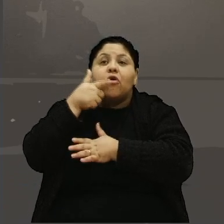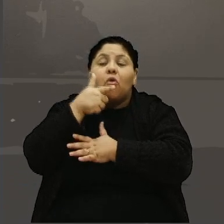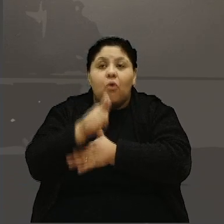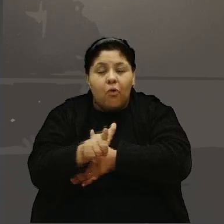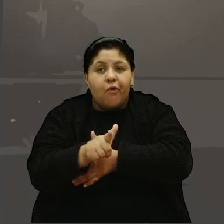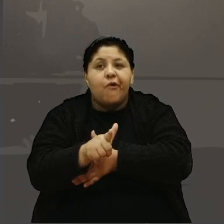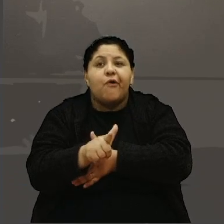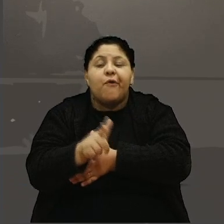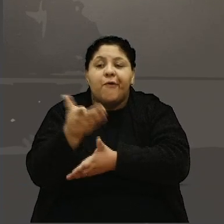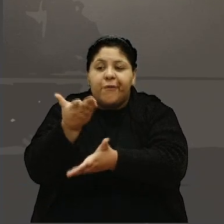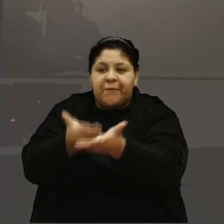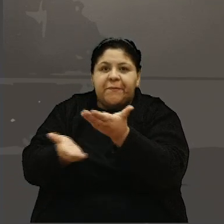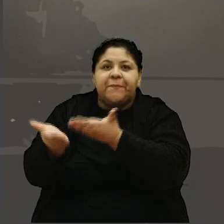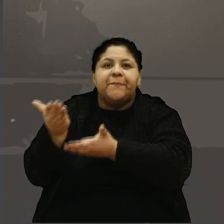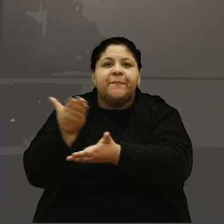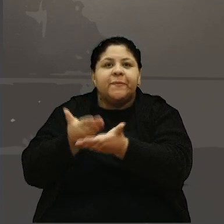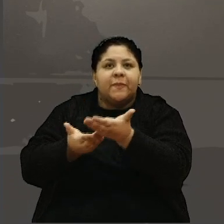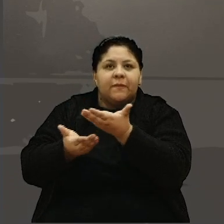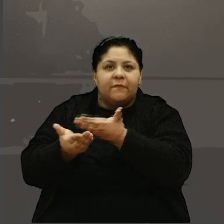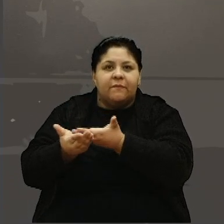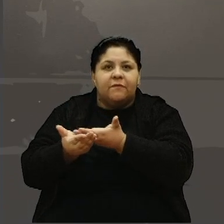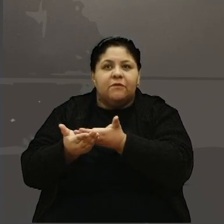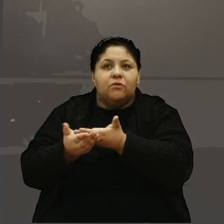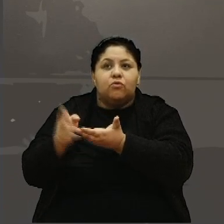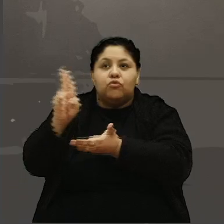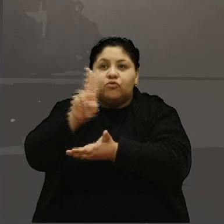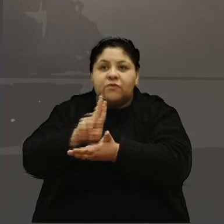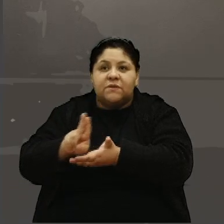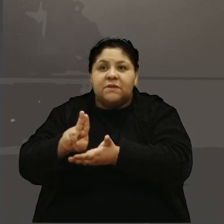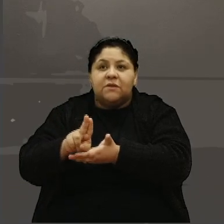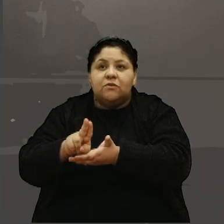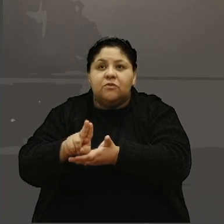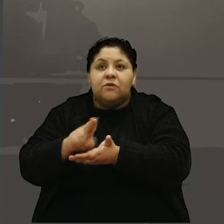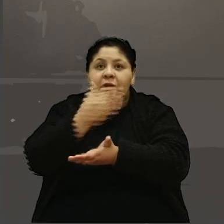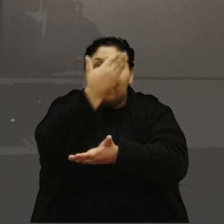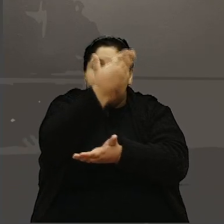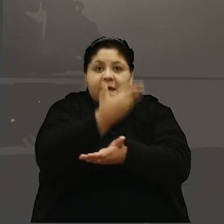consegue atendimento com esse programa?